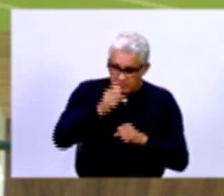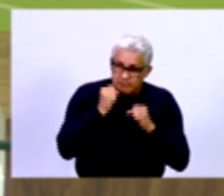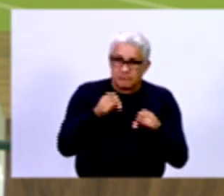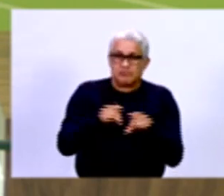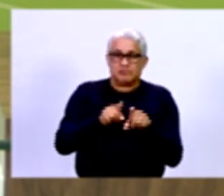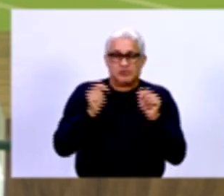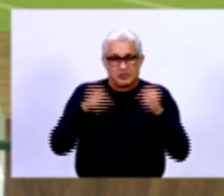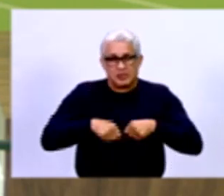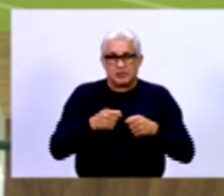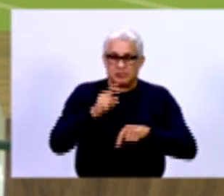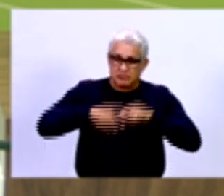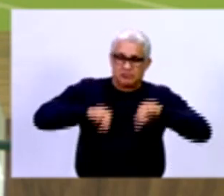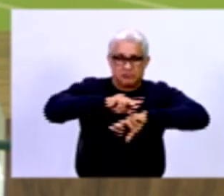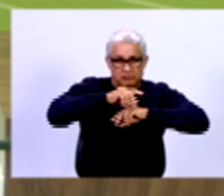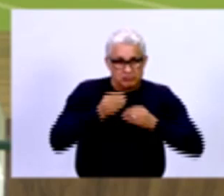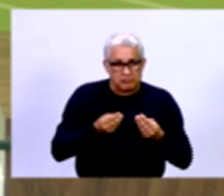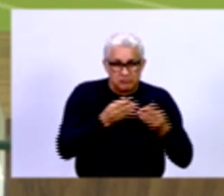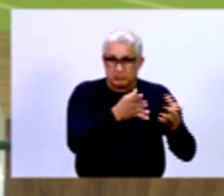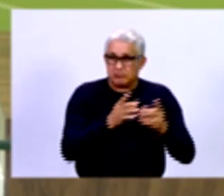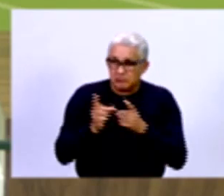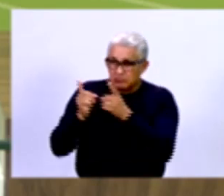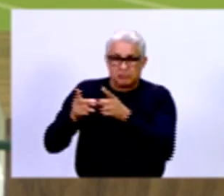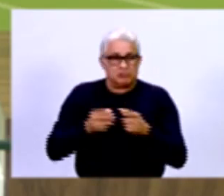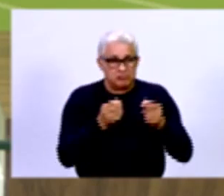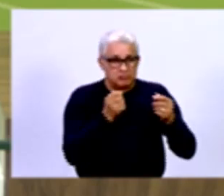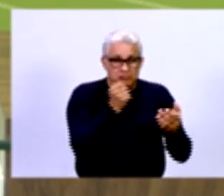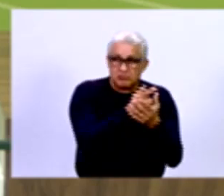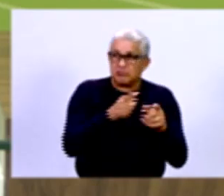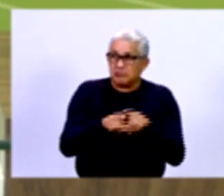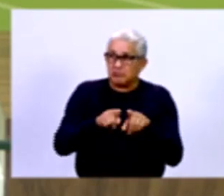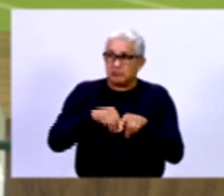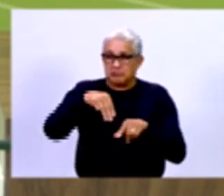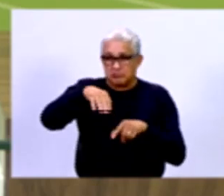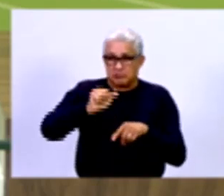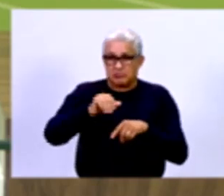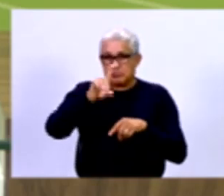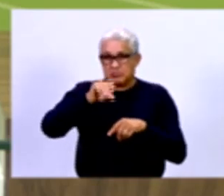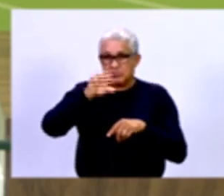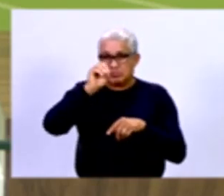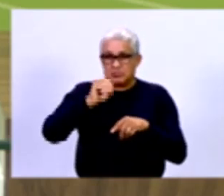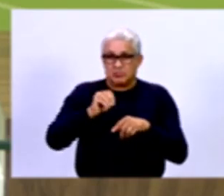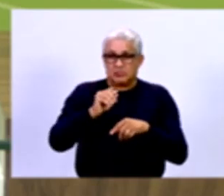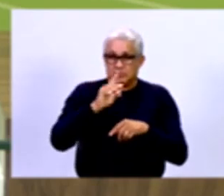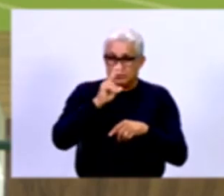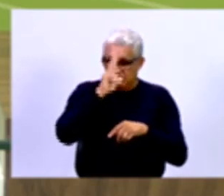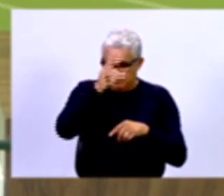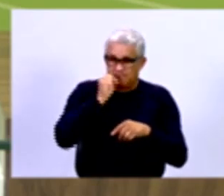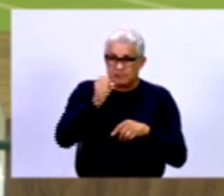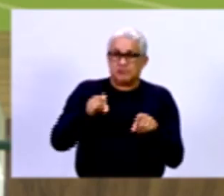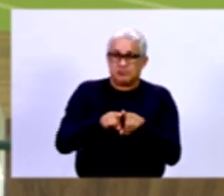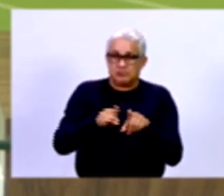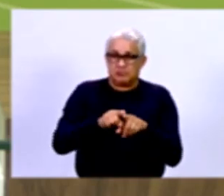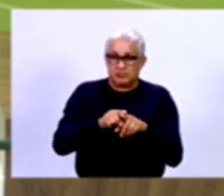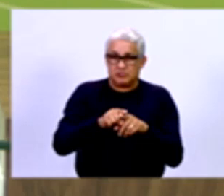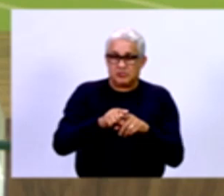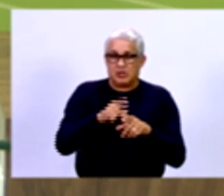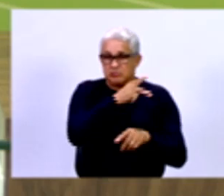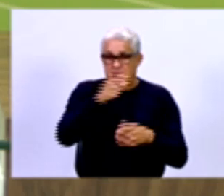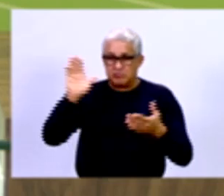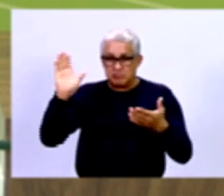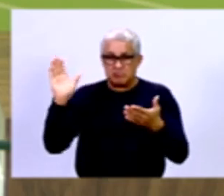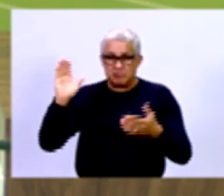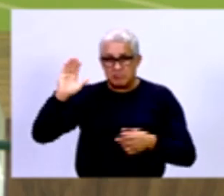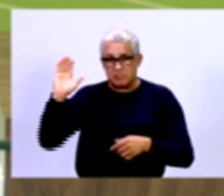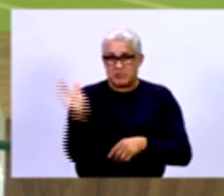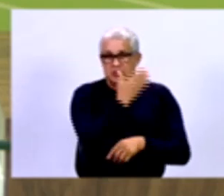para exportar. Isso é bastante confuso até, porque às vezes o mercado forte acaba importando muito também. Essa questão do impeachment não está muito ligada